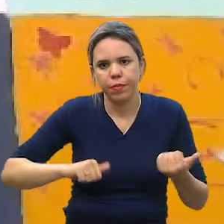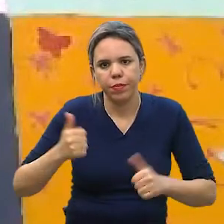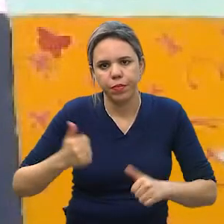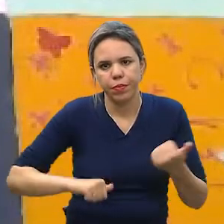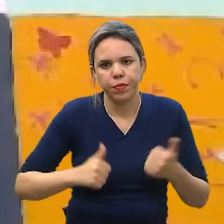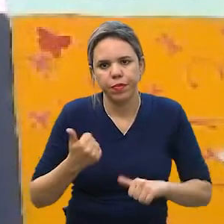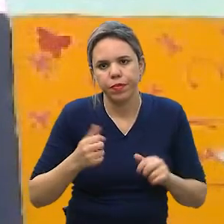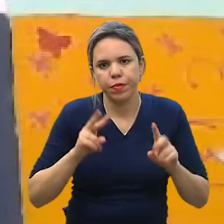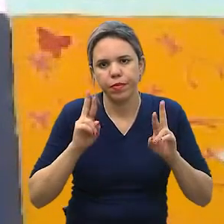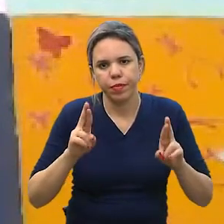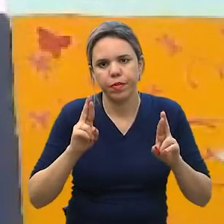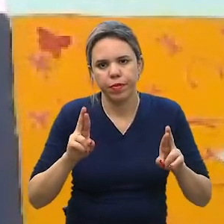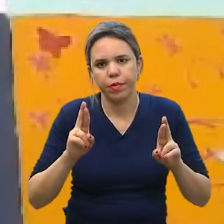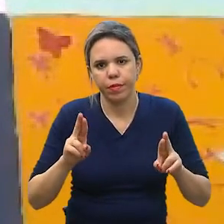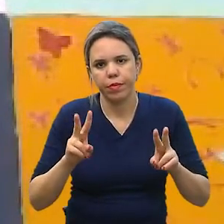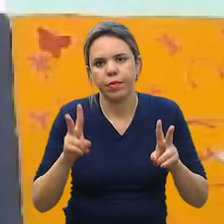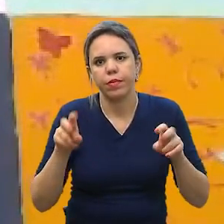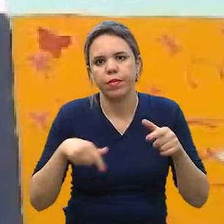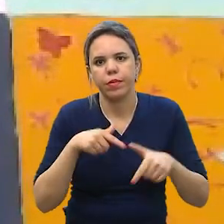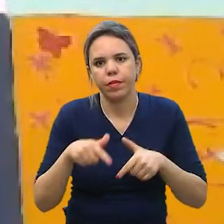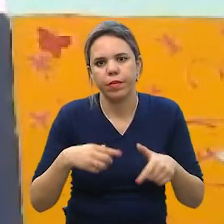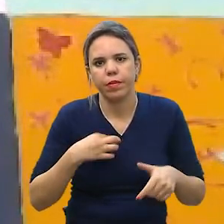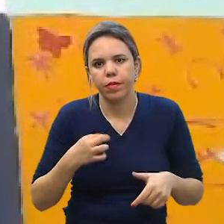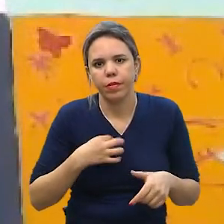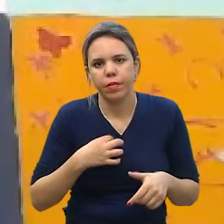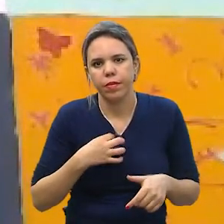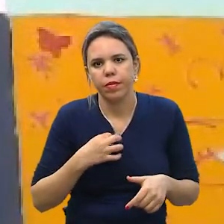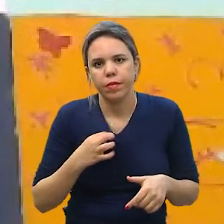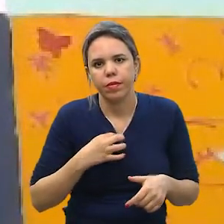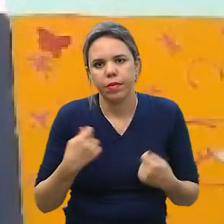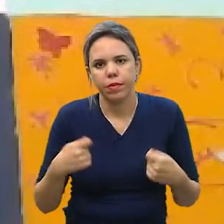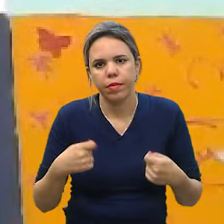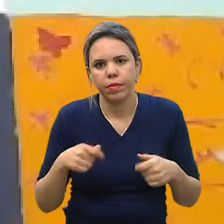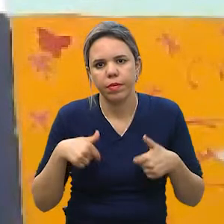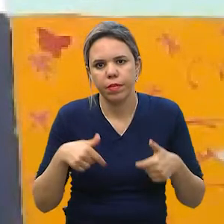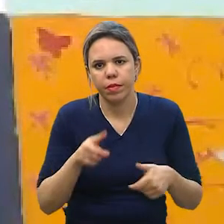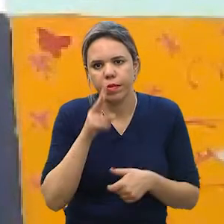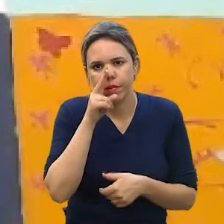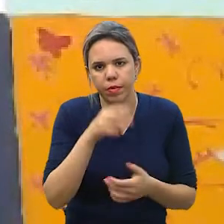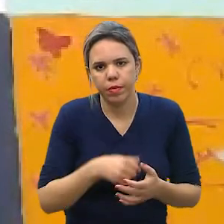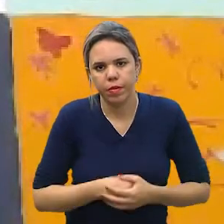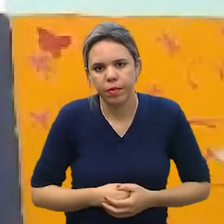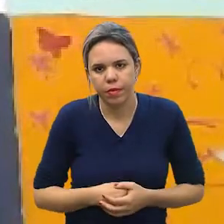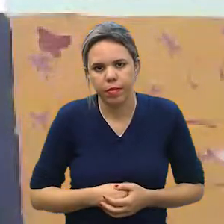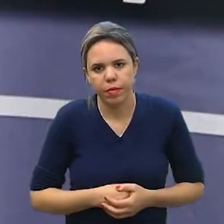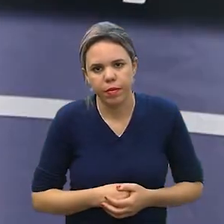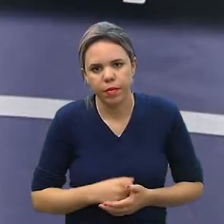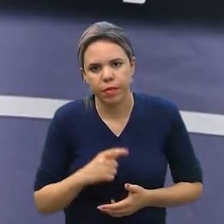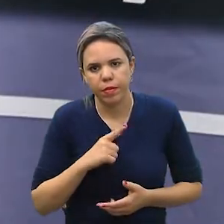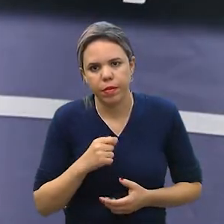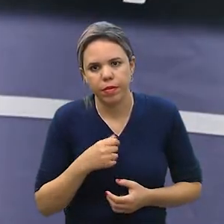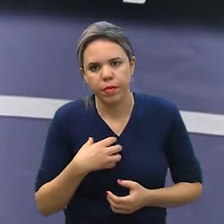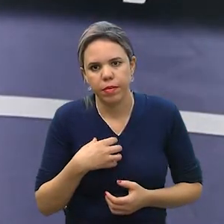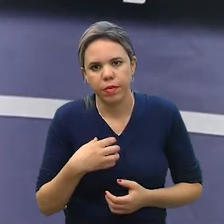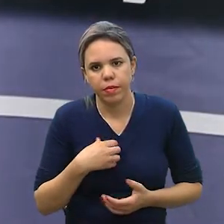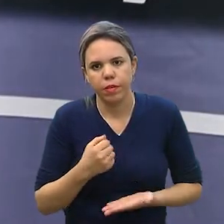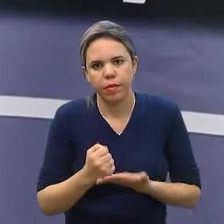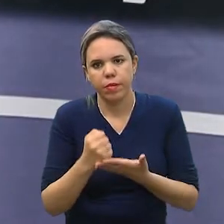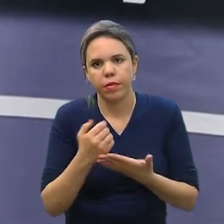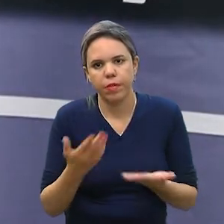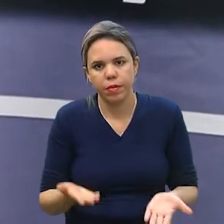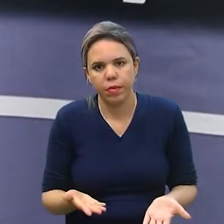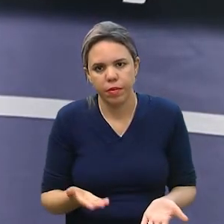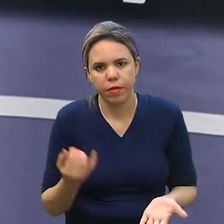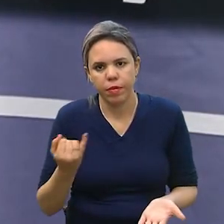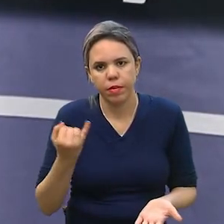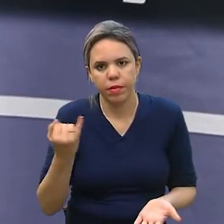que é a expectativa da pessoa em relação ao trabalho voluntário e a necessidade da Ação Forte, né? Tem muitas maneiras de ajudar, né? Ele diz que